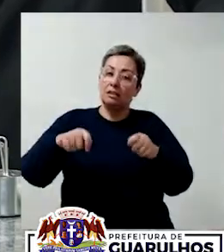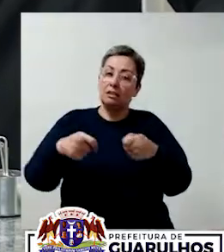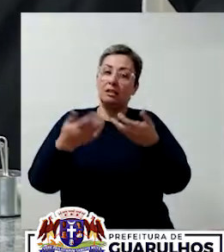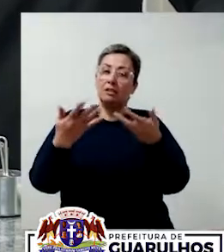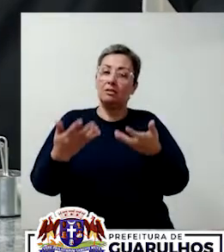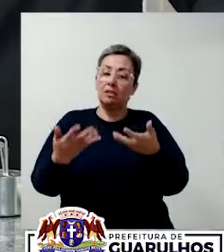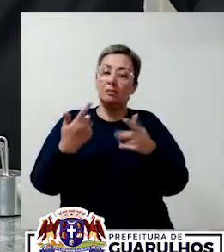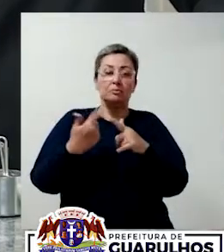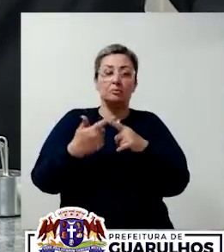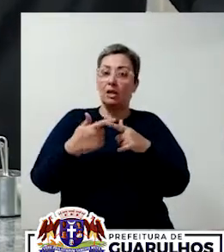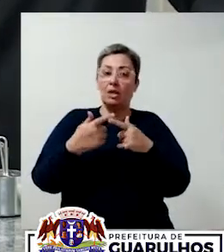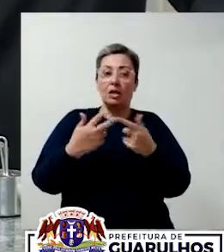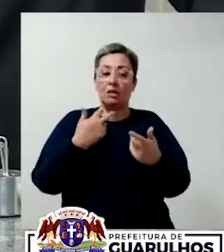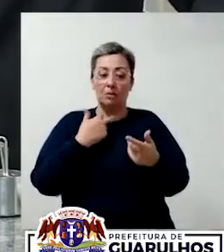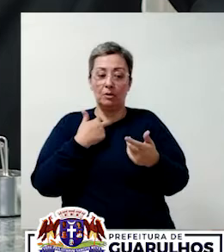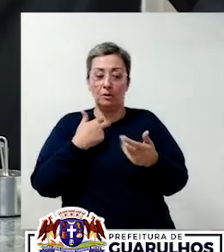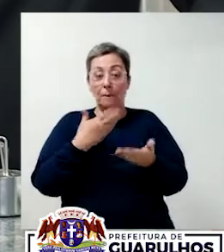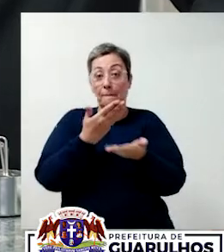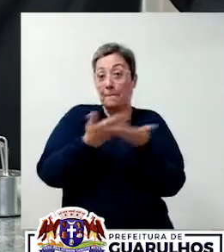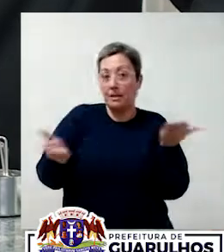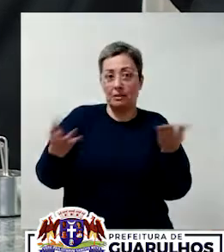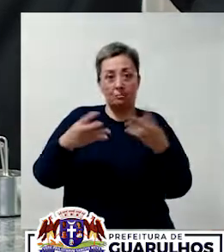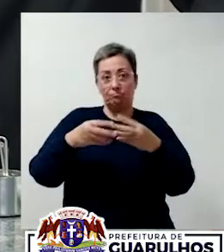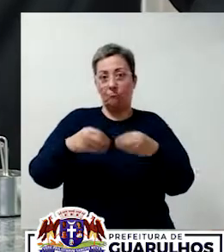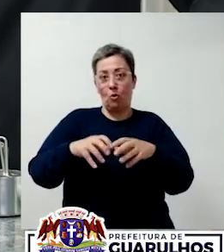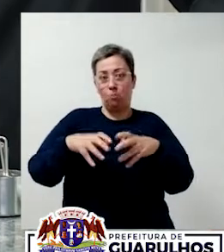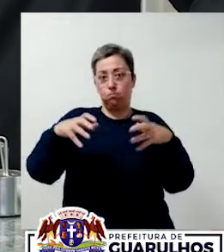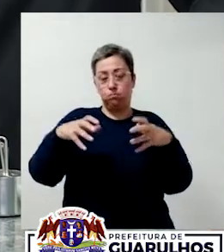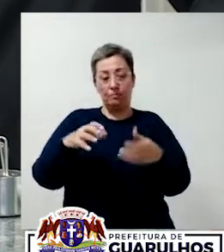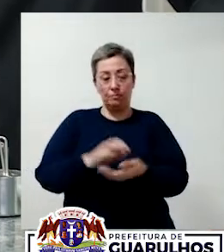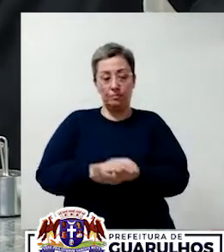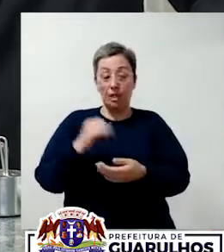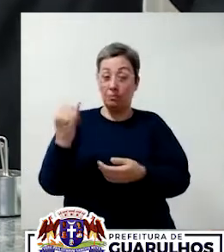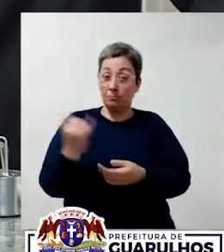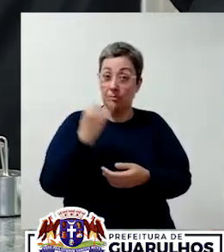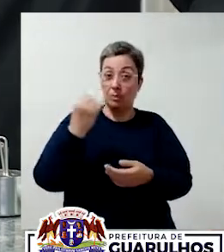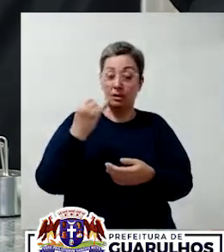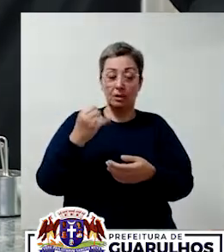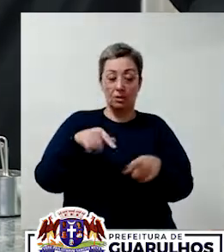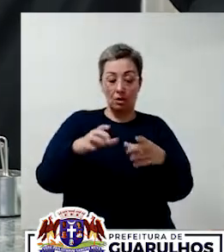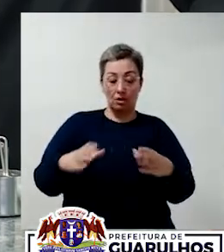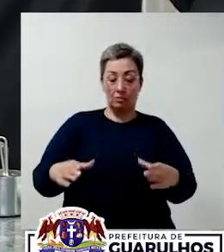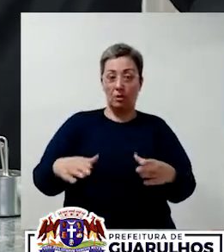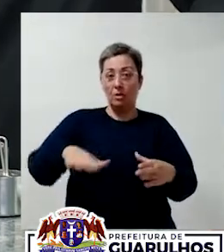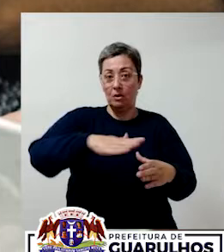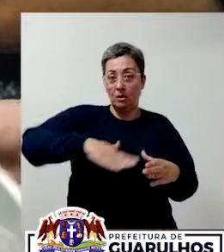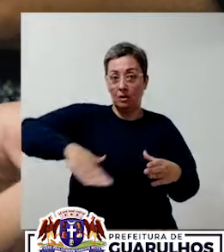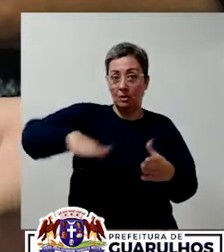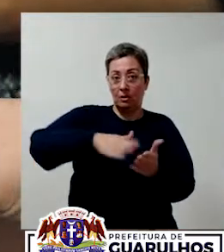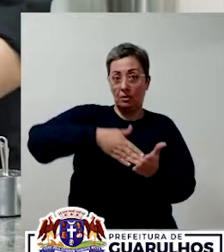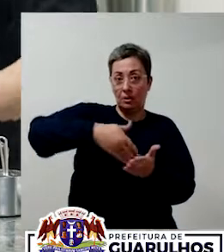mais delicadeza, mais leveza, para que você não perca essa massa. O